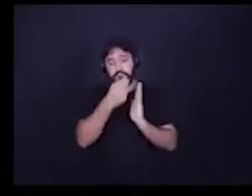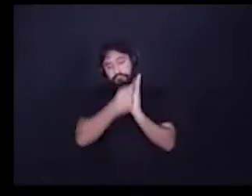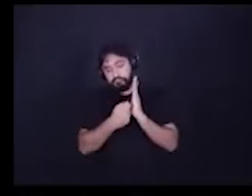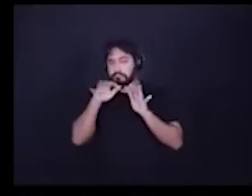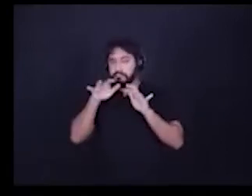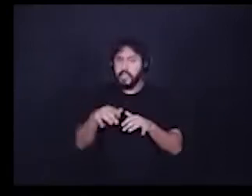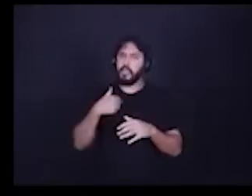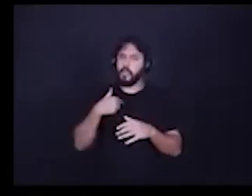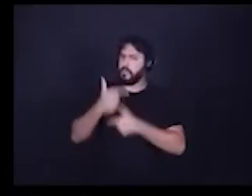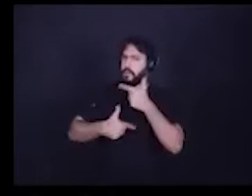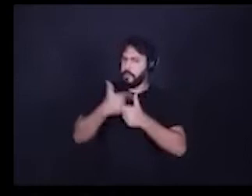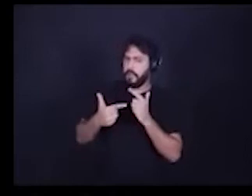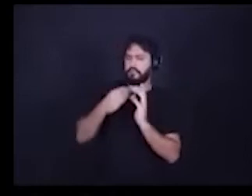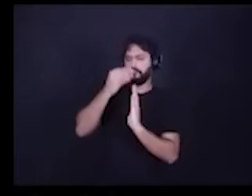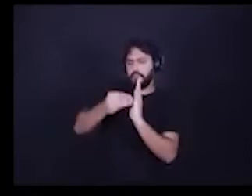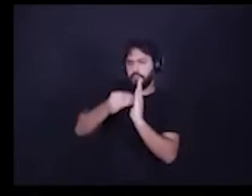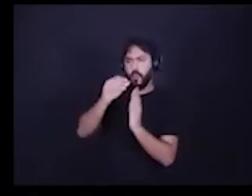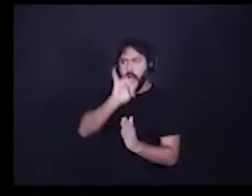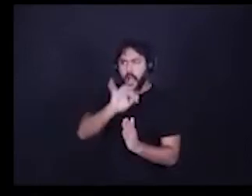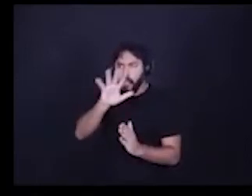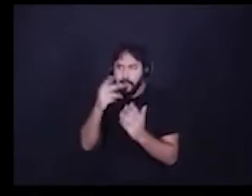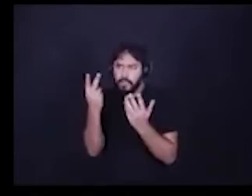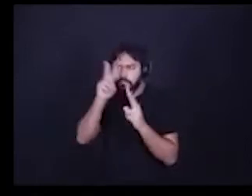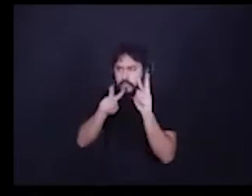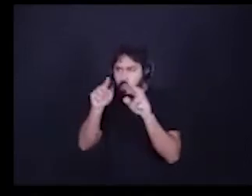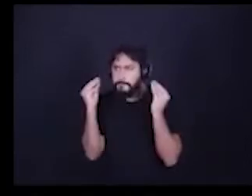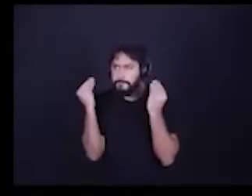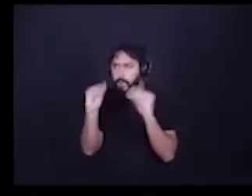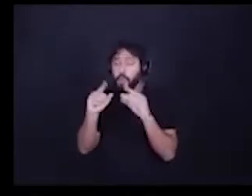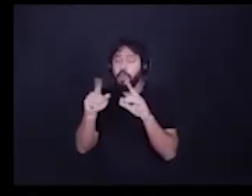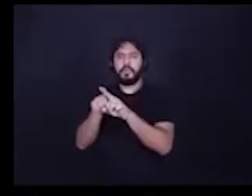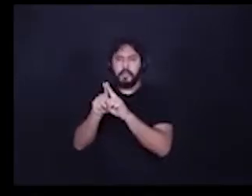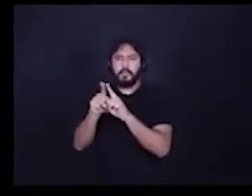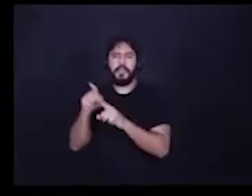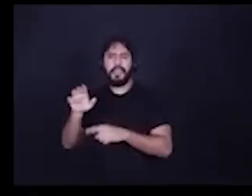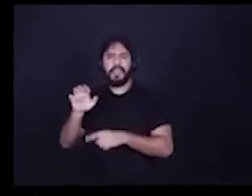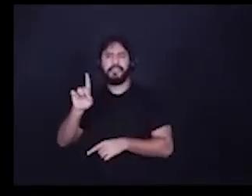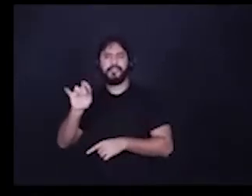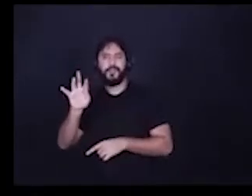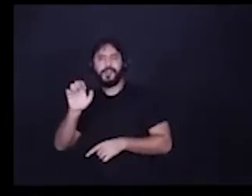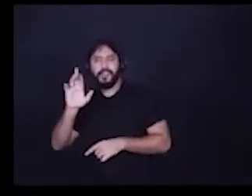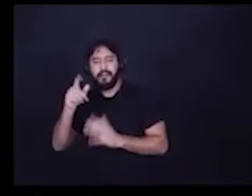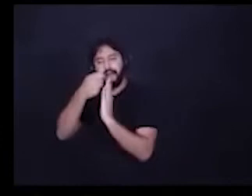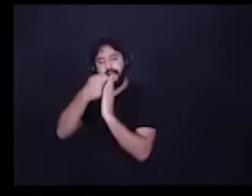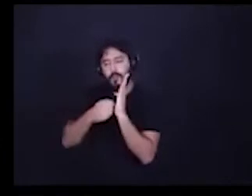também discutindo ali o projeto editorial, o conceito, opinando sobre conteúdo e por aí vai.